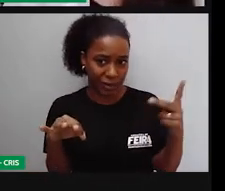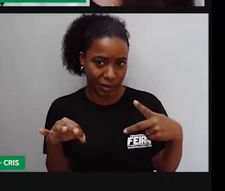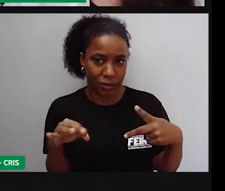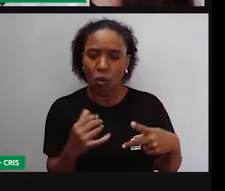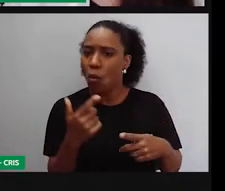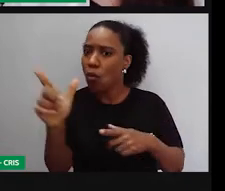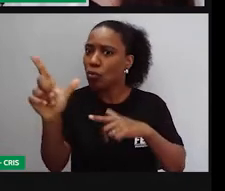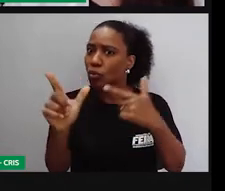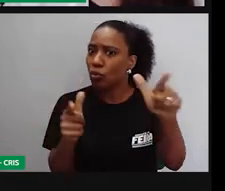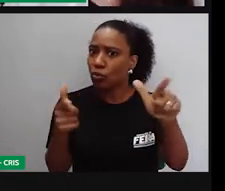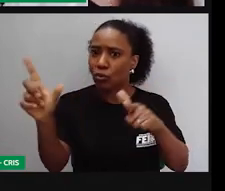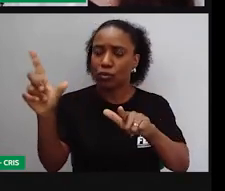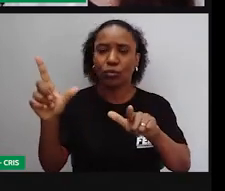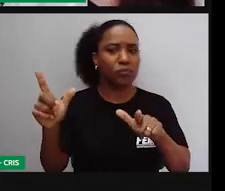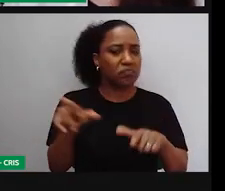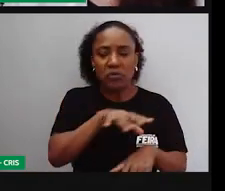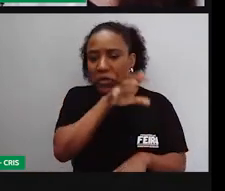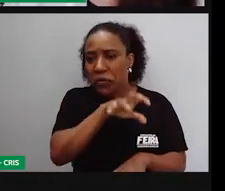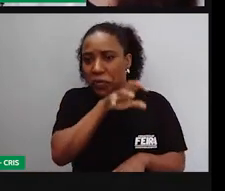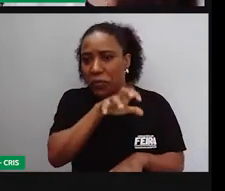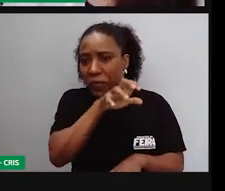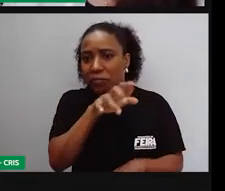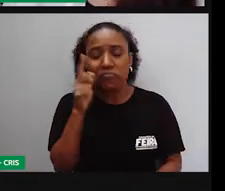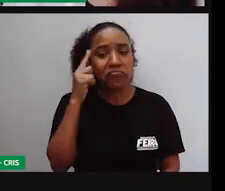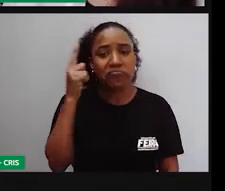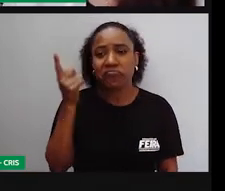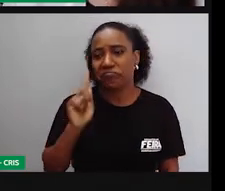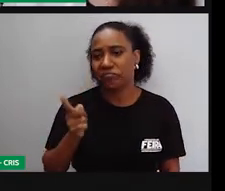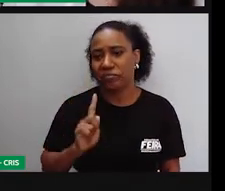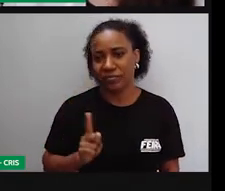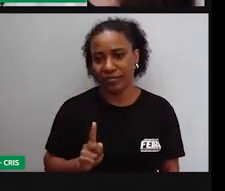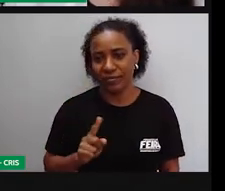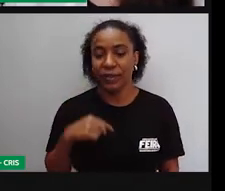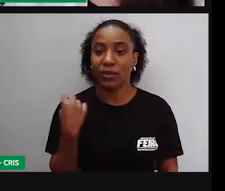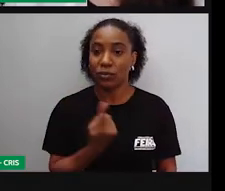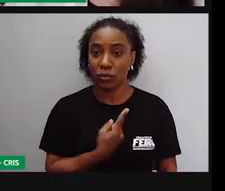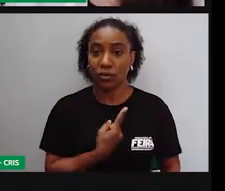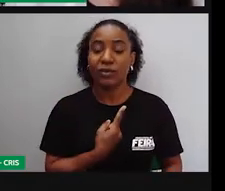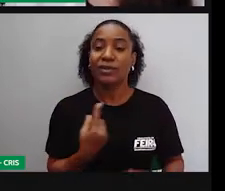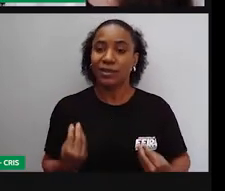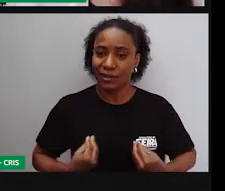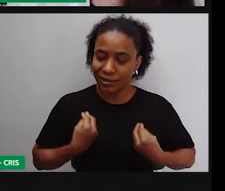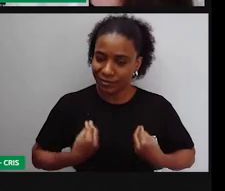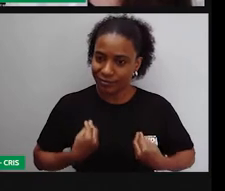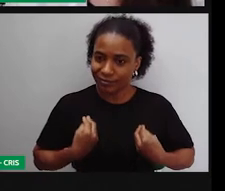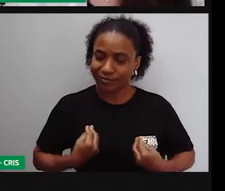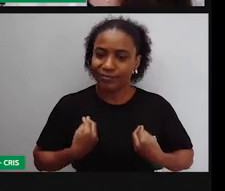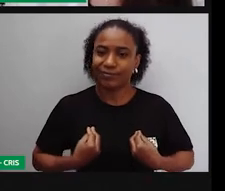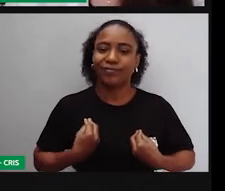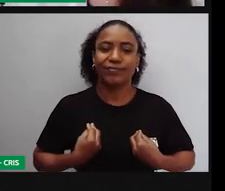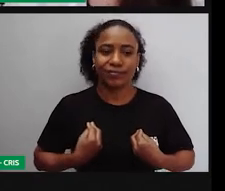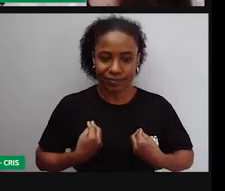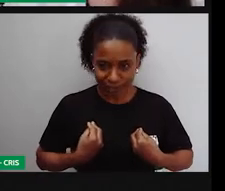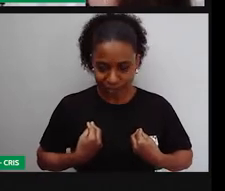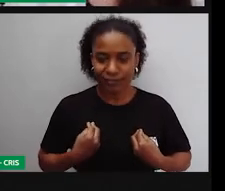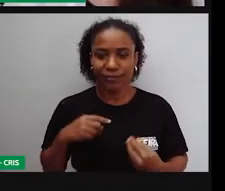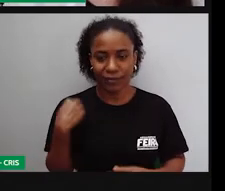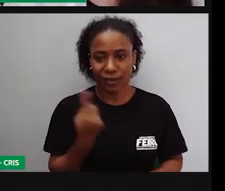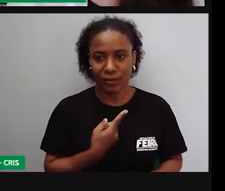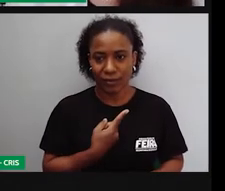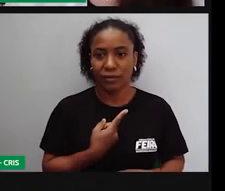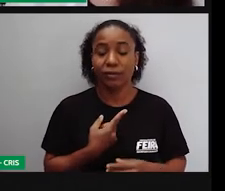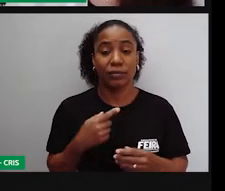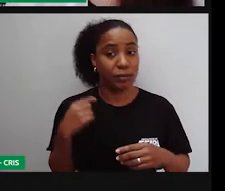seres vivos e que é de grande importância para a construção ou destruição do